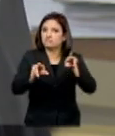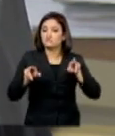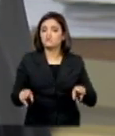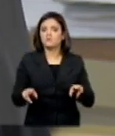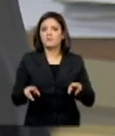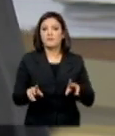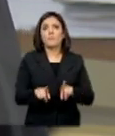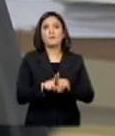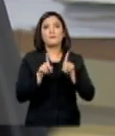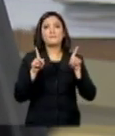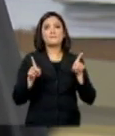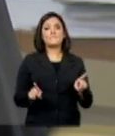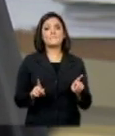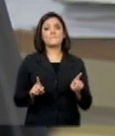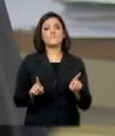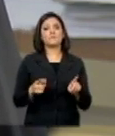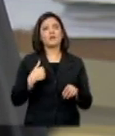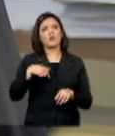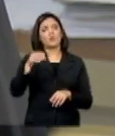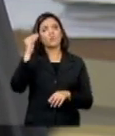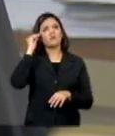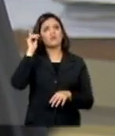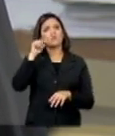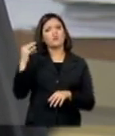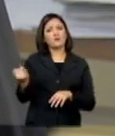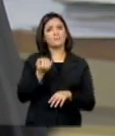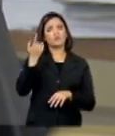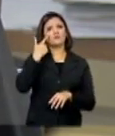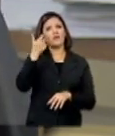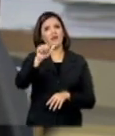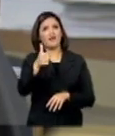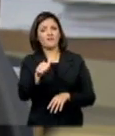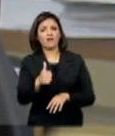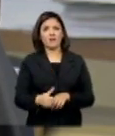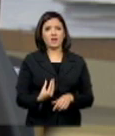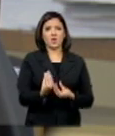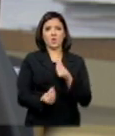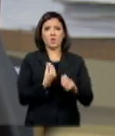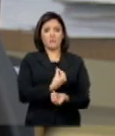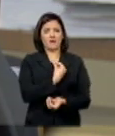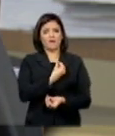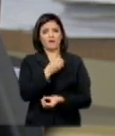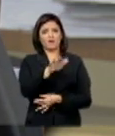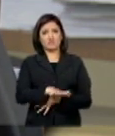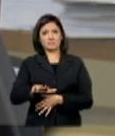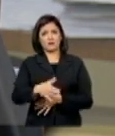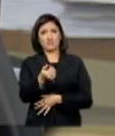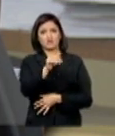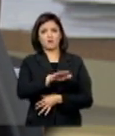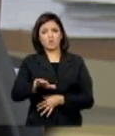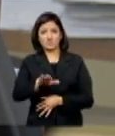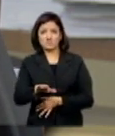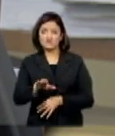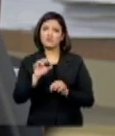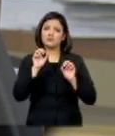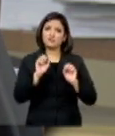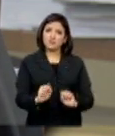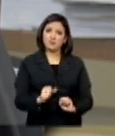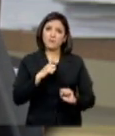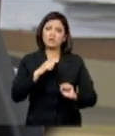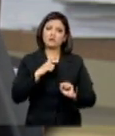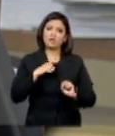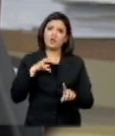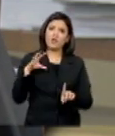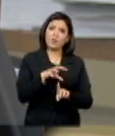caso entendo ser importante analisar a realidade das crianças e adolescentes brasileiros que serão afetadas que podem ser afetadas pelo julgamento